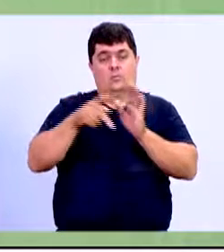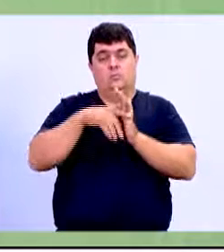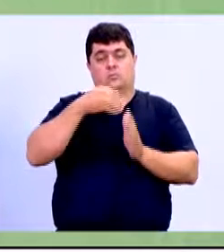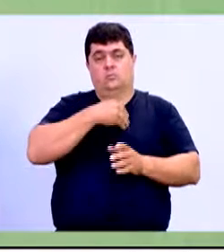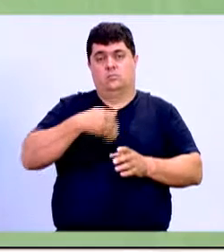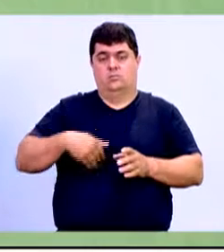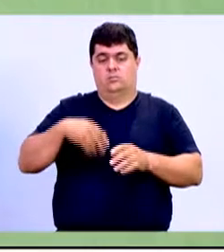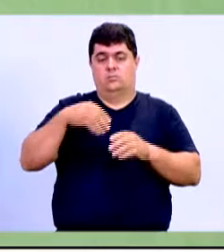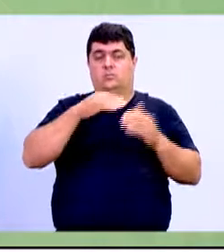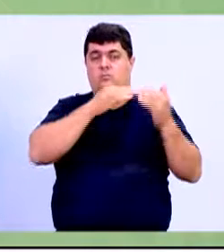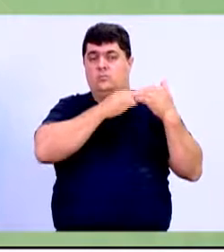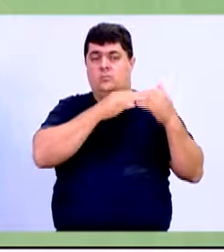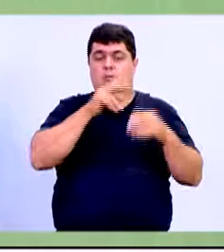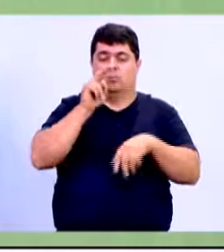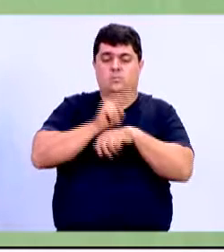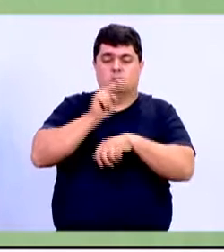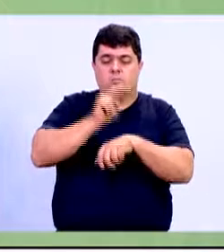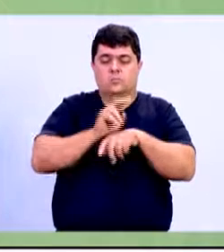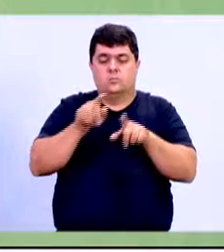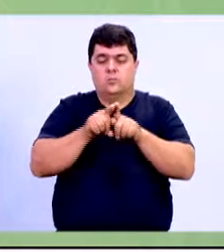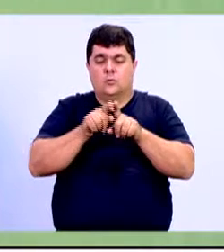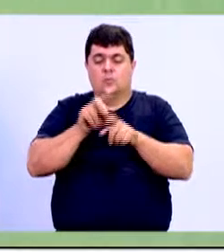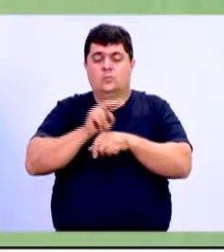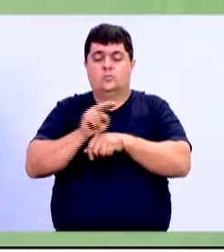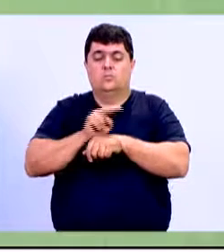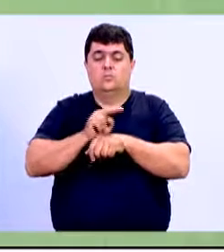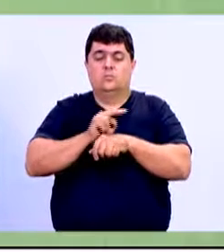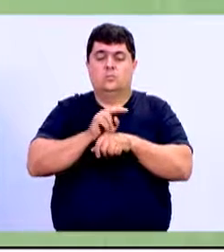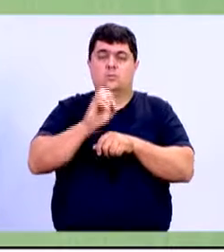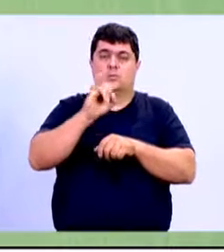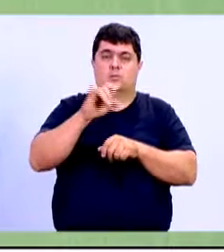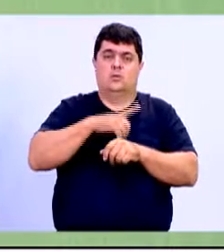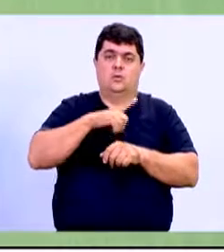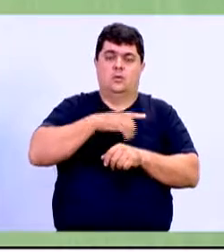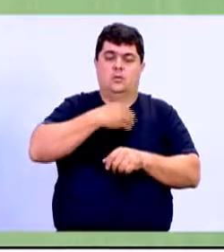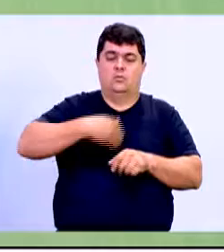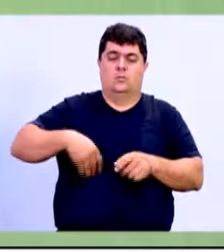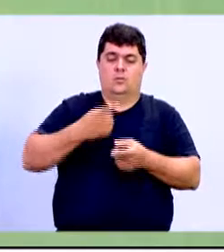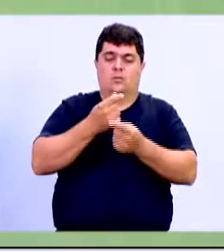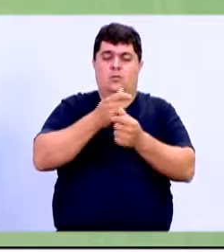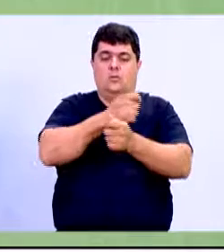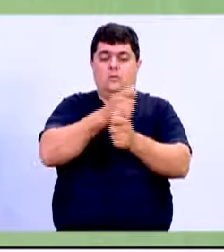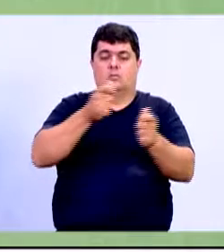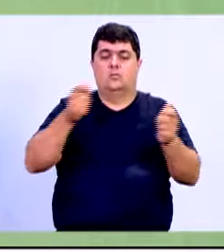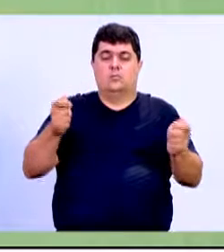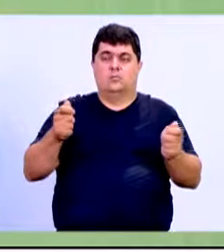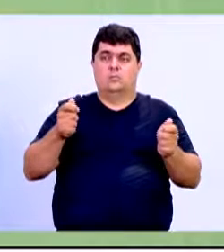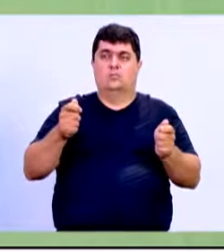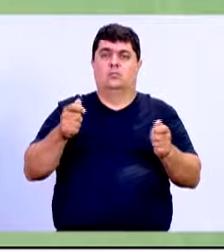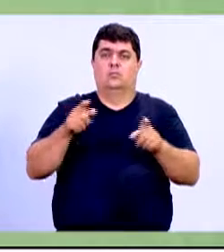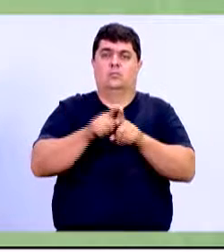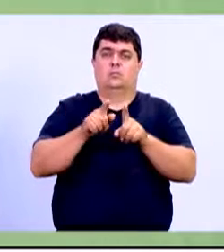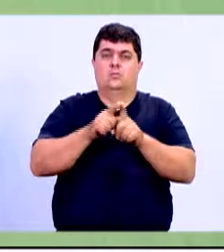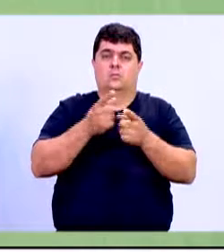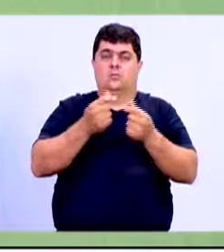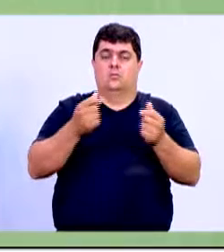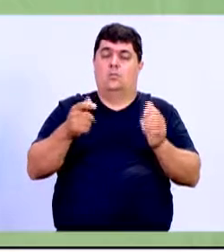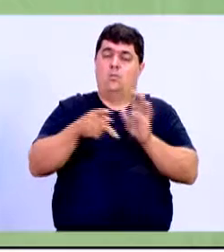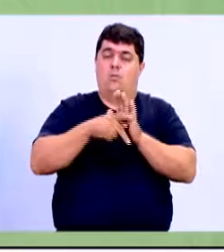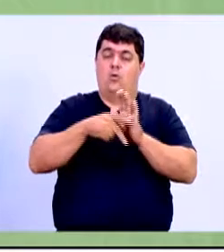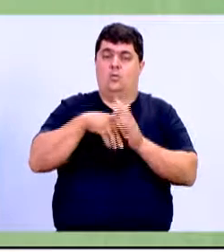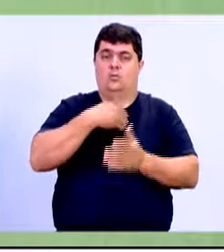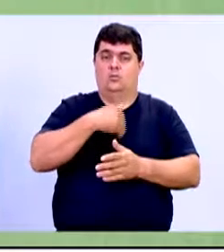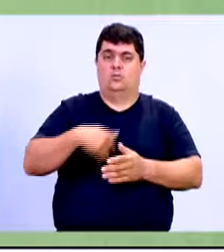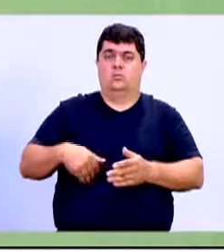responsável pelo controle e fiscalização da aplicação de bens e recursos públicos,